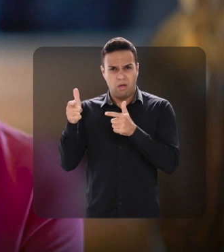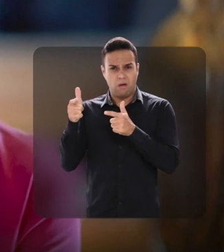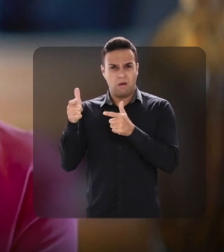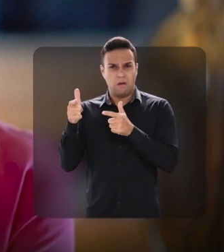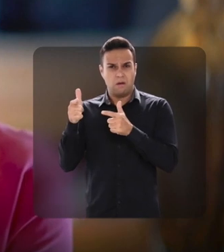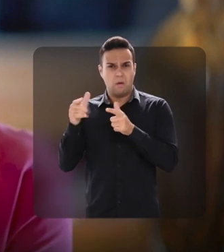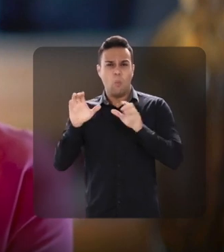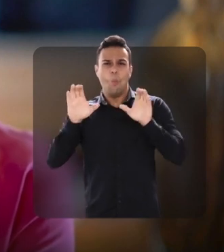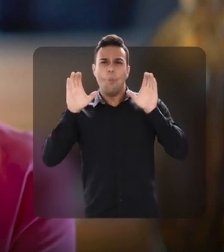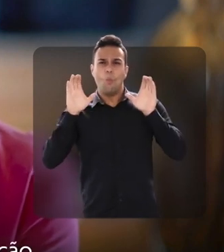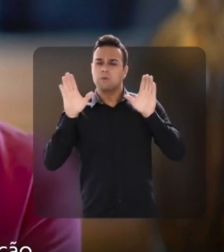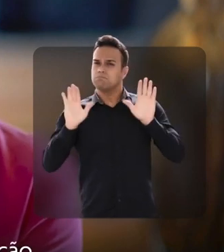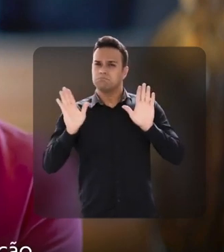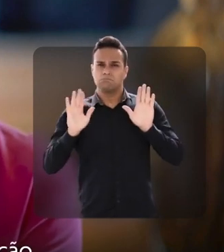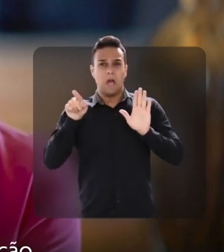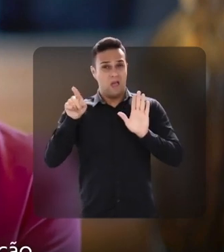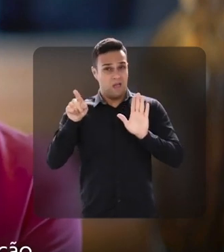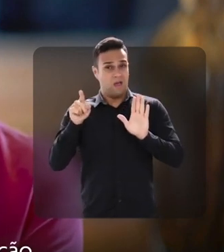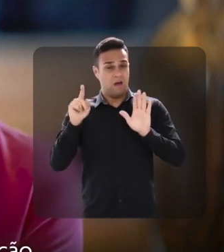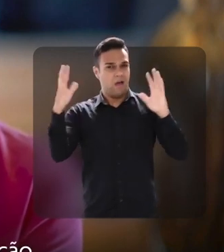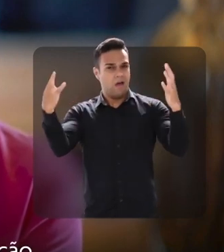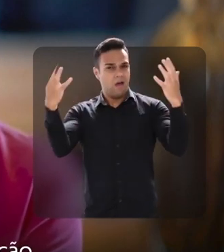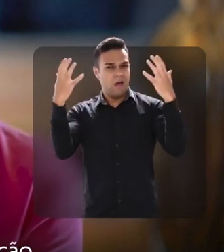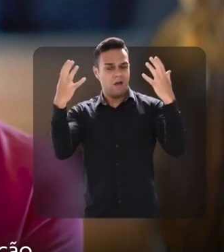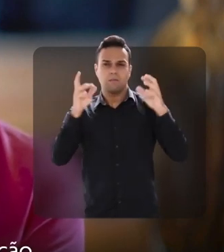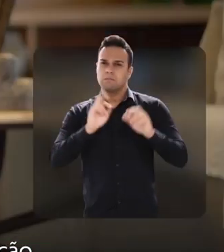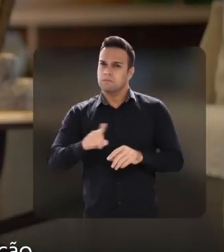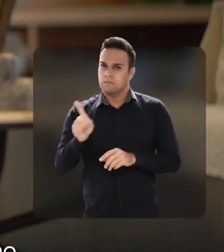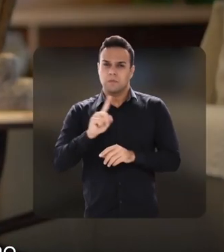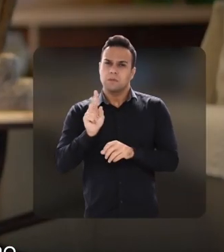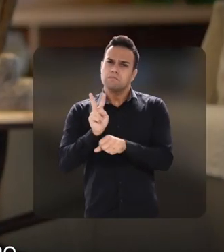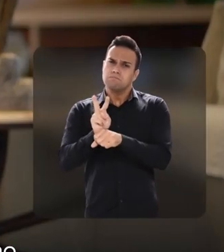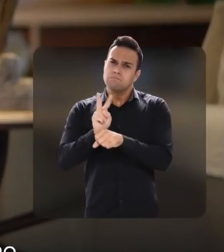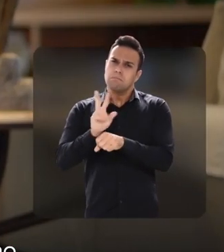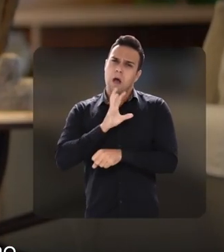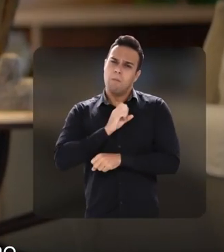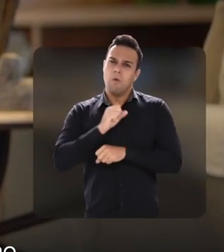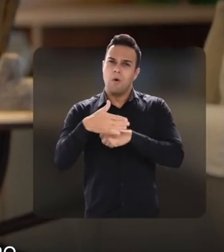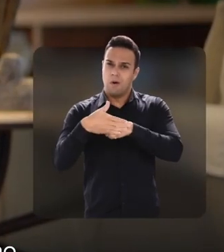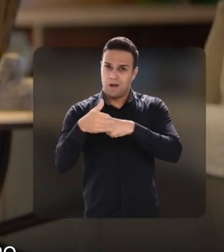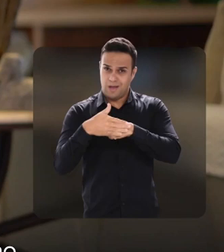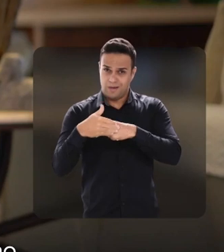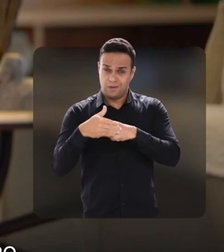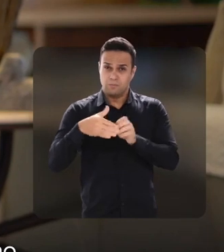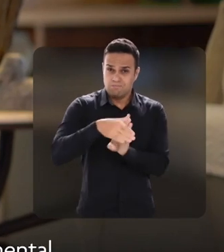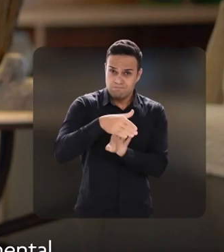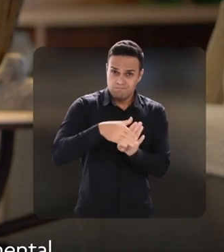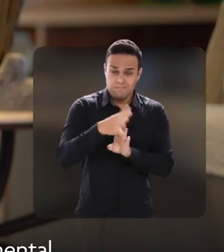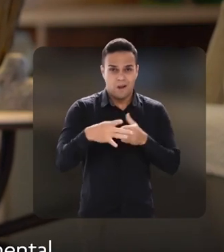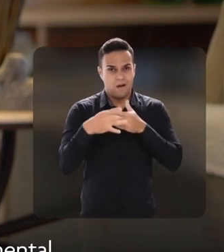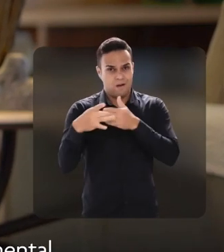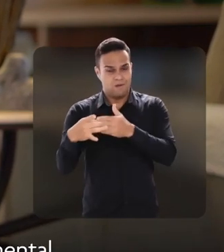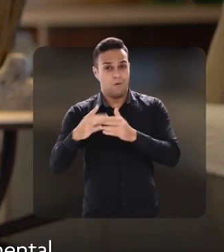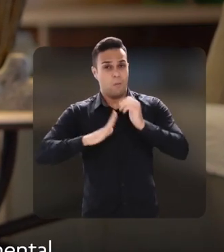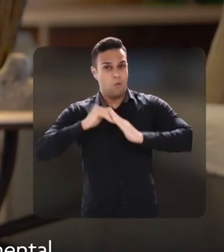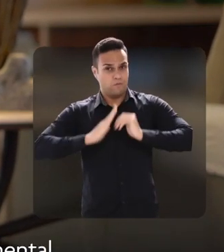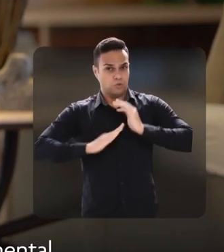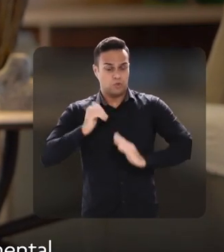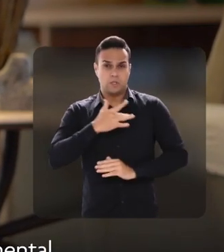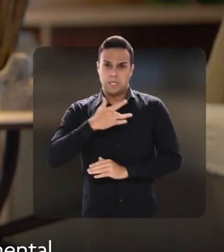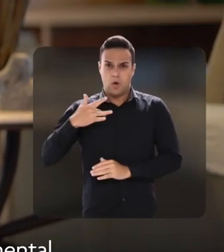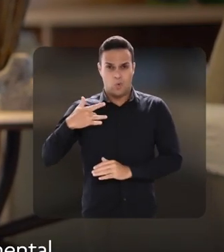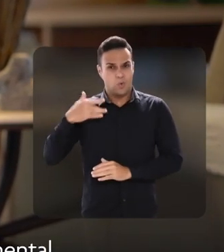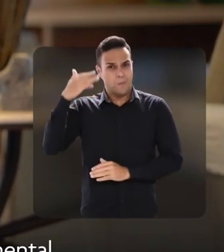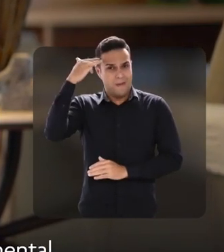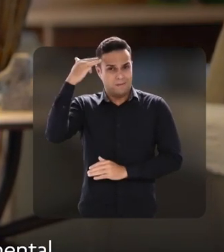à automutilação. A campanha é voltada para crianças e adolescentes. A ideia é orientar profissionais da saúde e